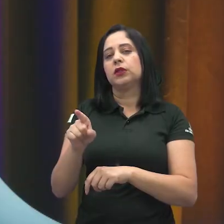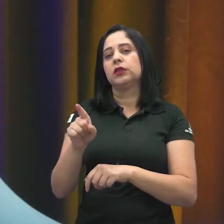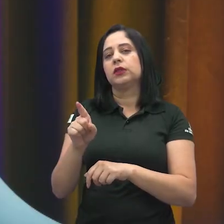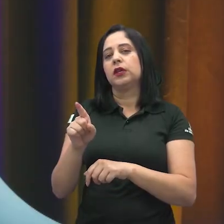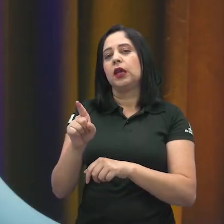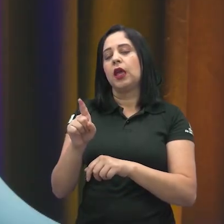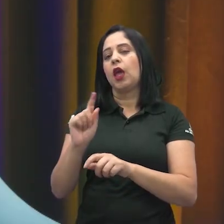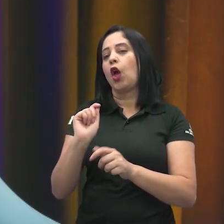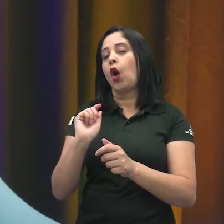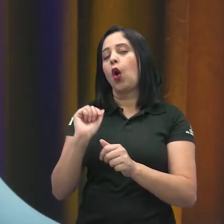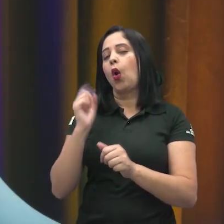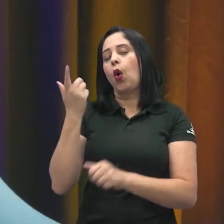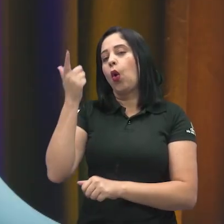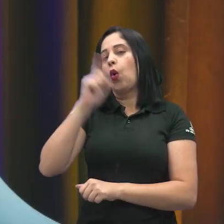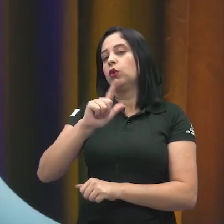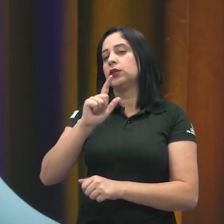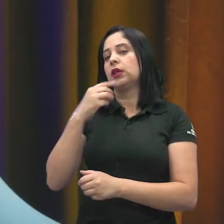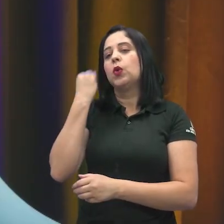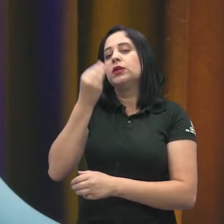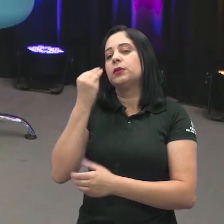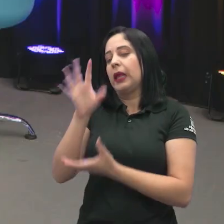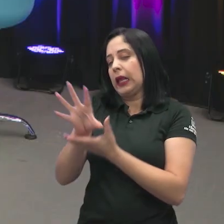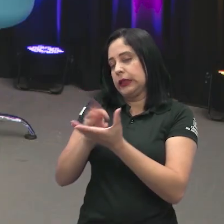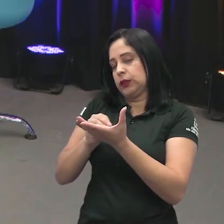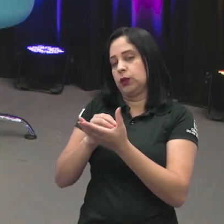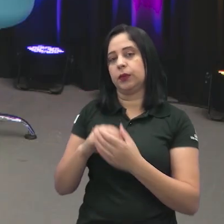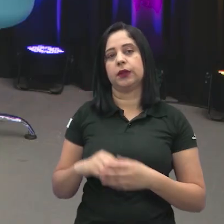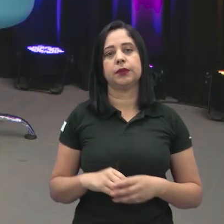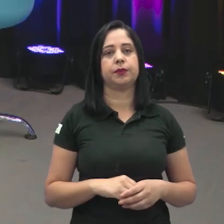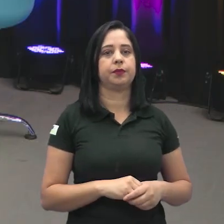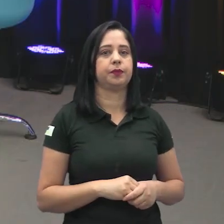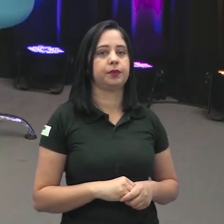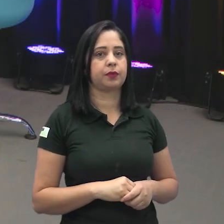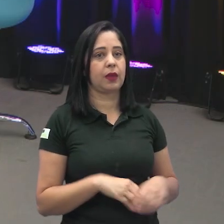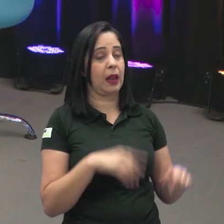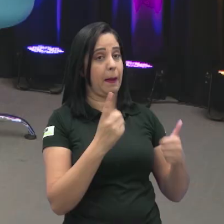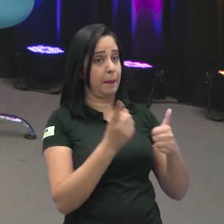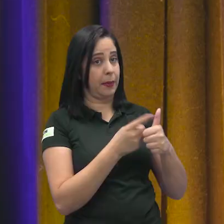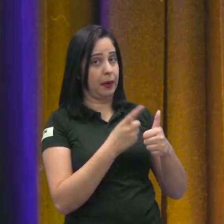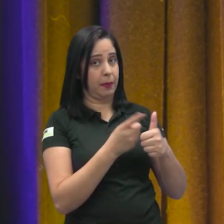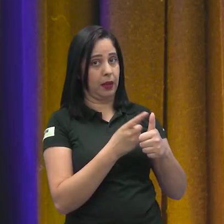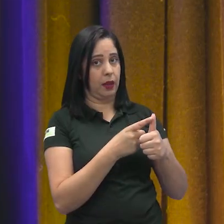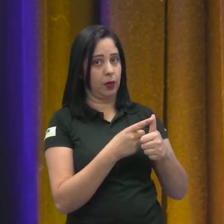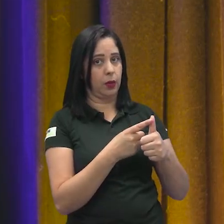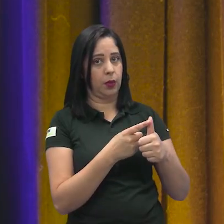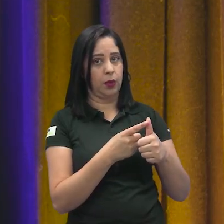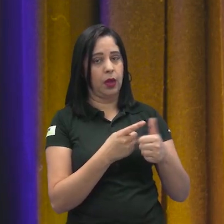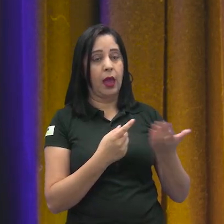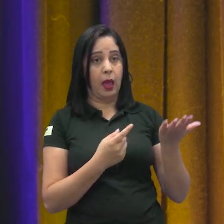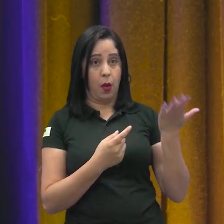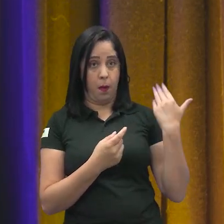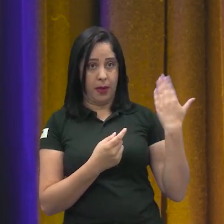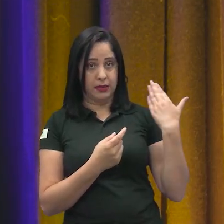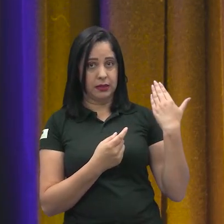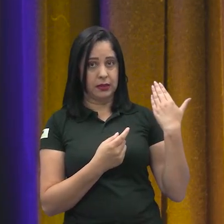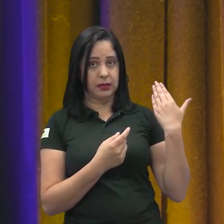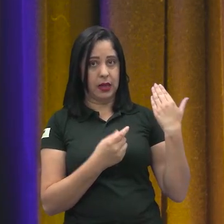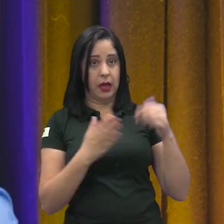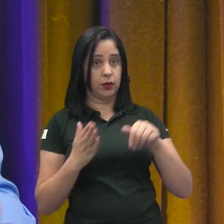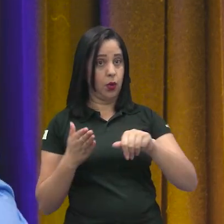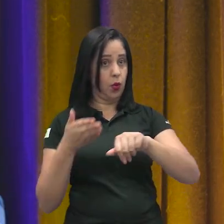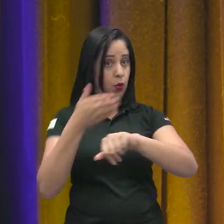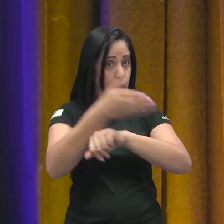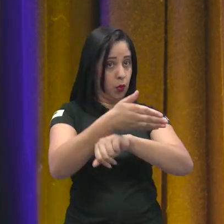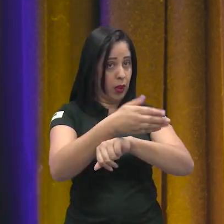vertente, né, nessa questão de conduzir uma equipe? Sem dúvida. Primeiro, a época eu fui escolhido para ser um dos representantes